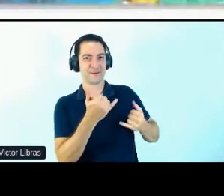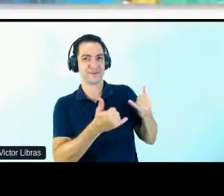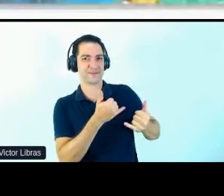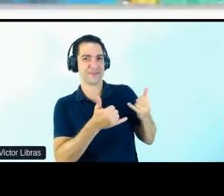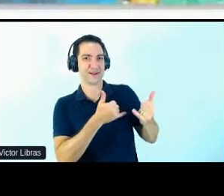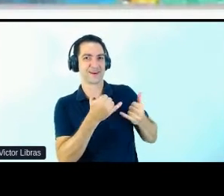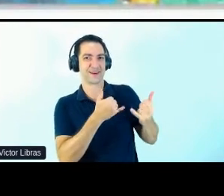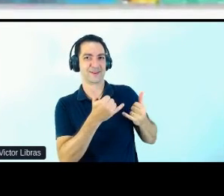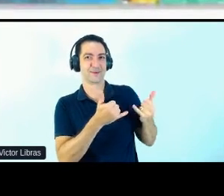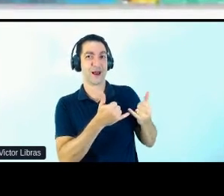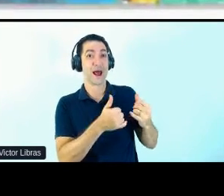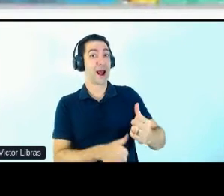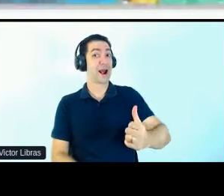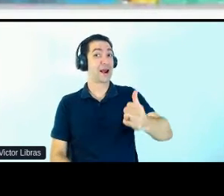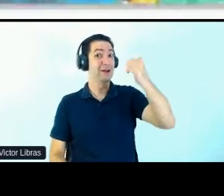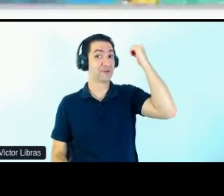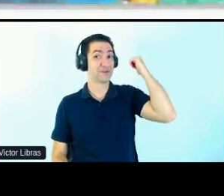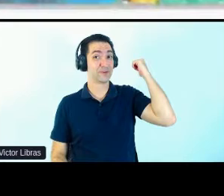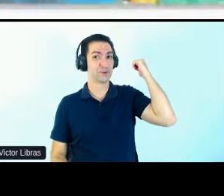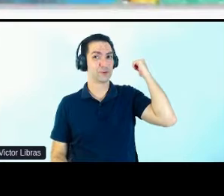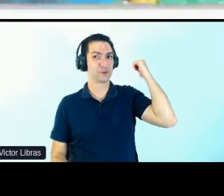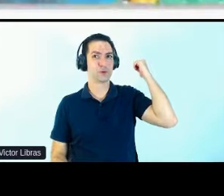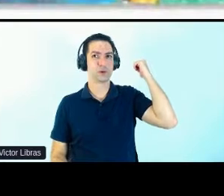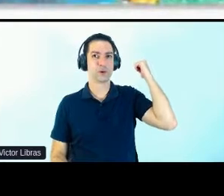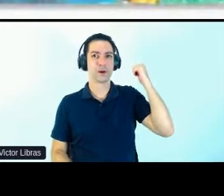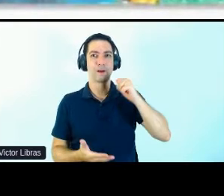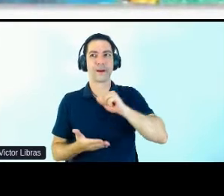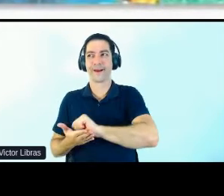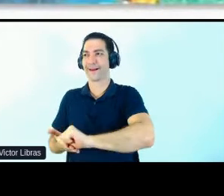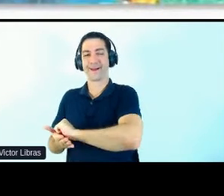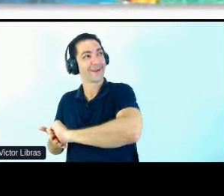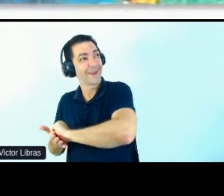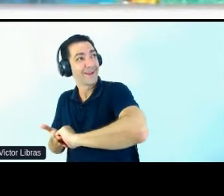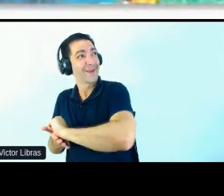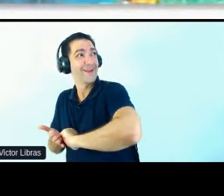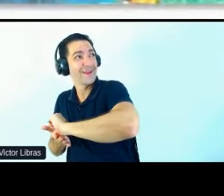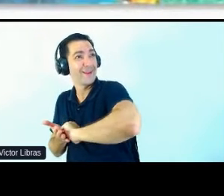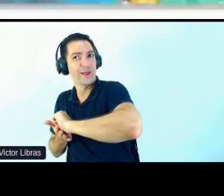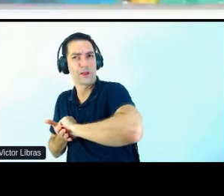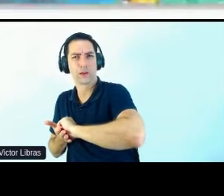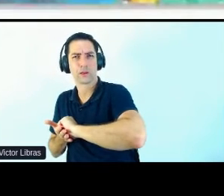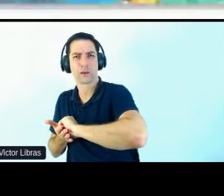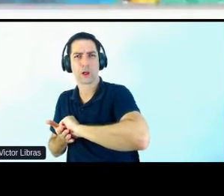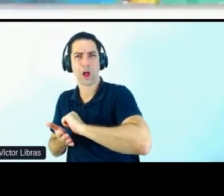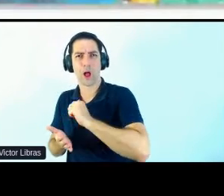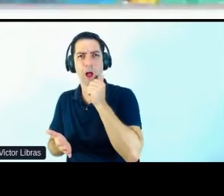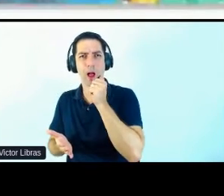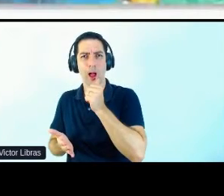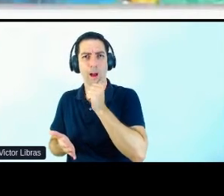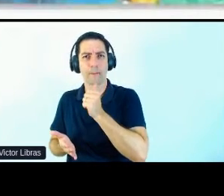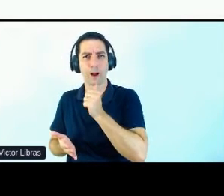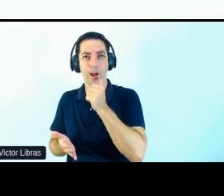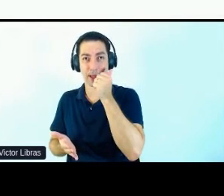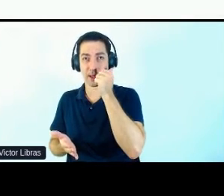filha lá no fundo assistem eles fazendo isso enquanto elas cuidam dos afazeres domésticos.